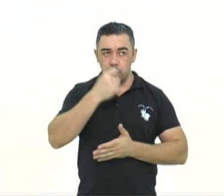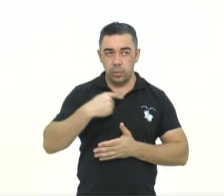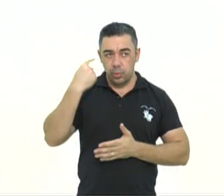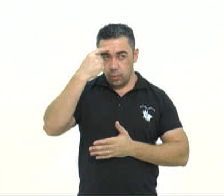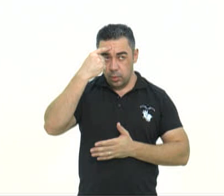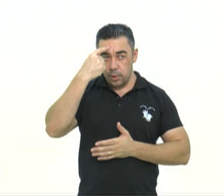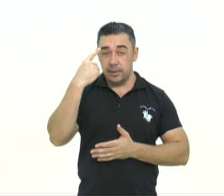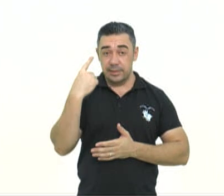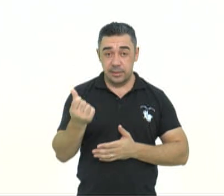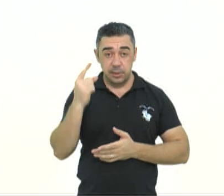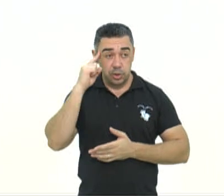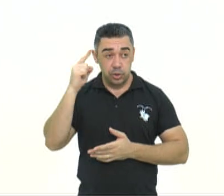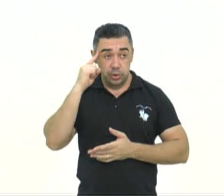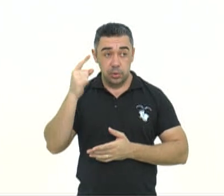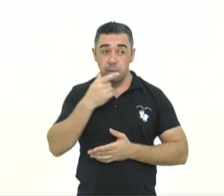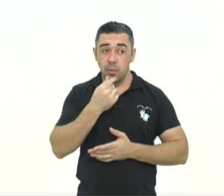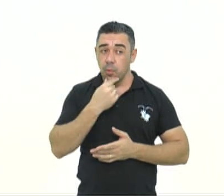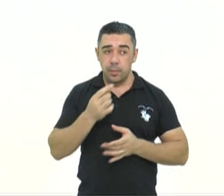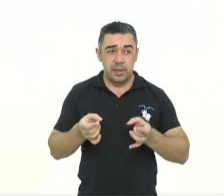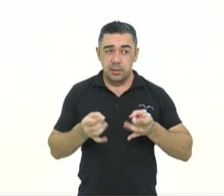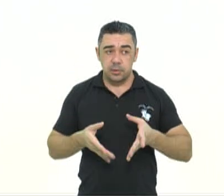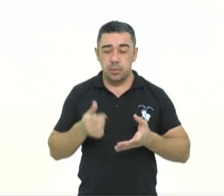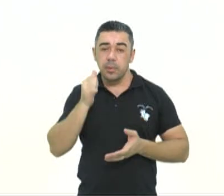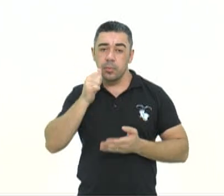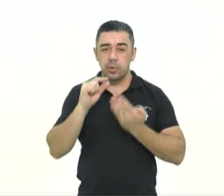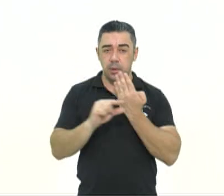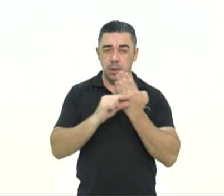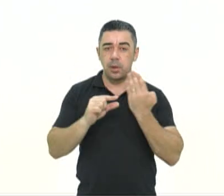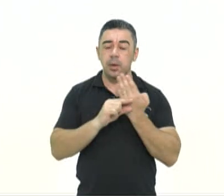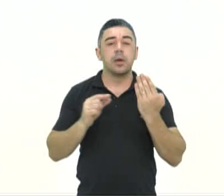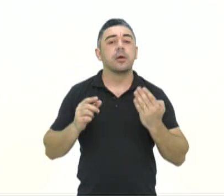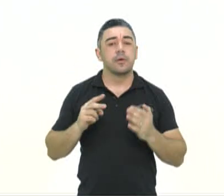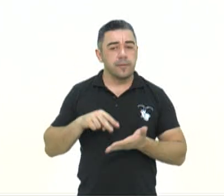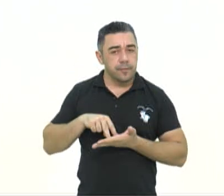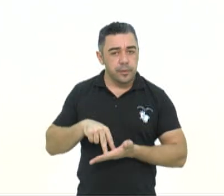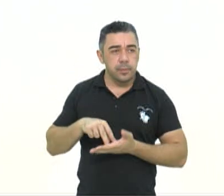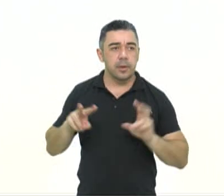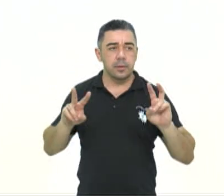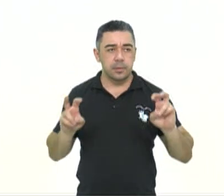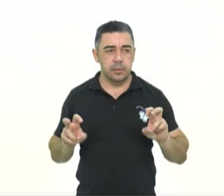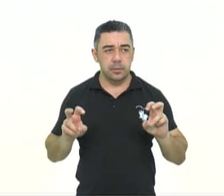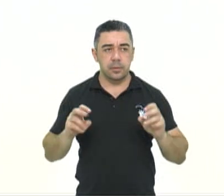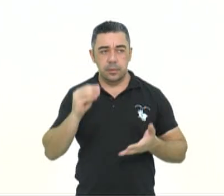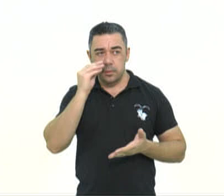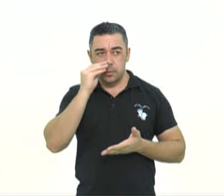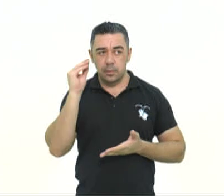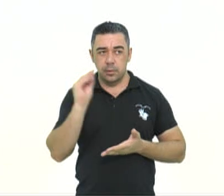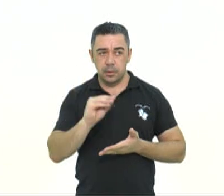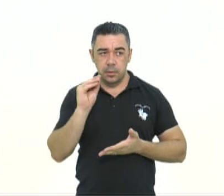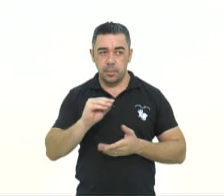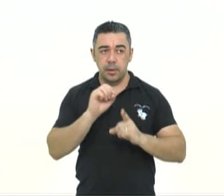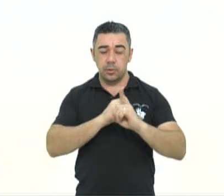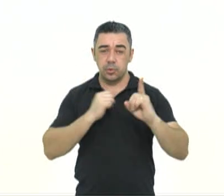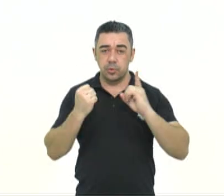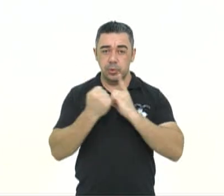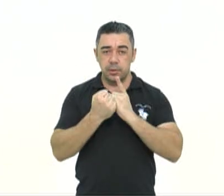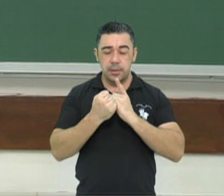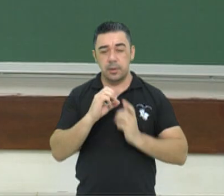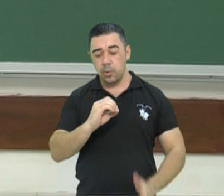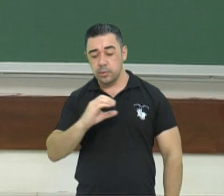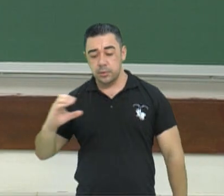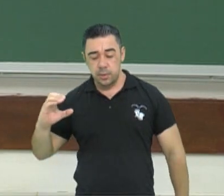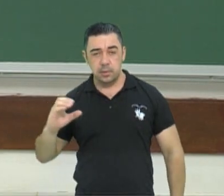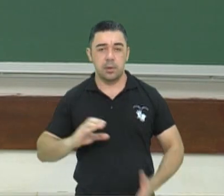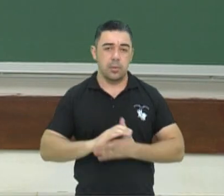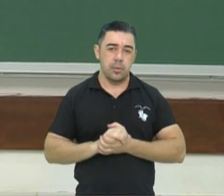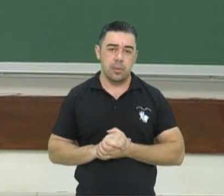e dores. O Ulai desistiu de 2 apresentações, mas Abramovich ficou firme em todas elas. Qual o tema? Desprezo à sociedade ocidental. O que